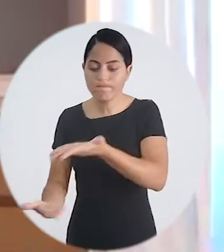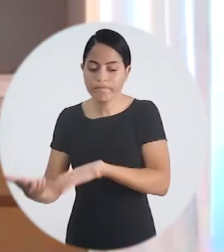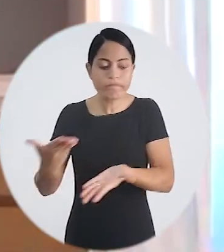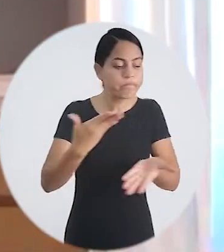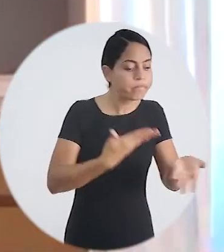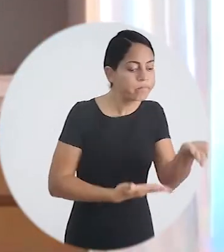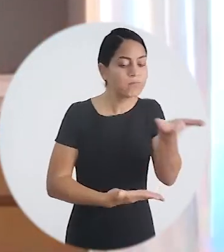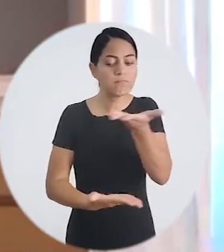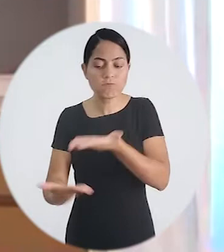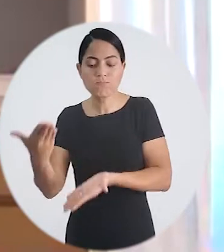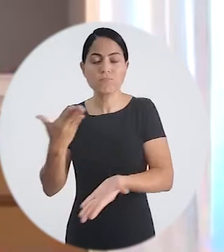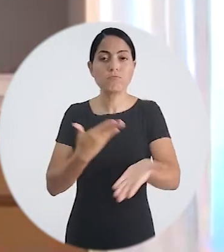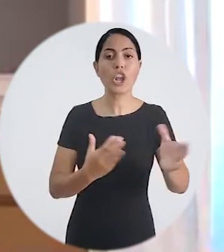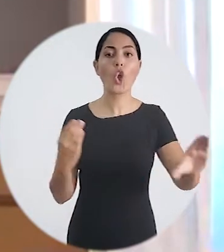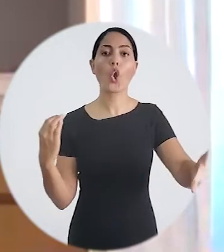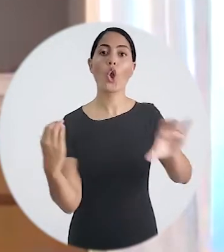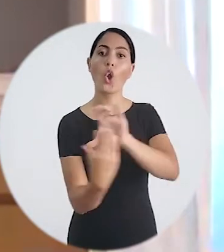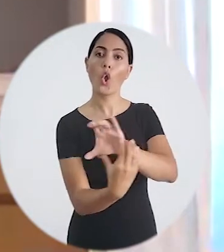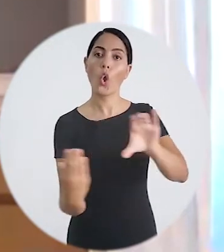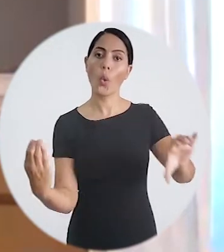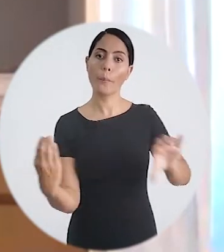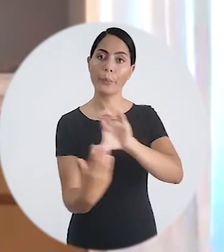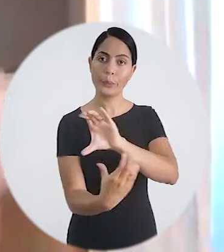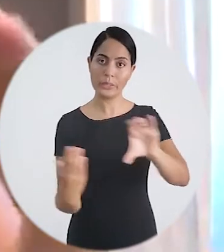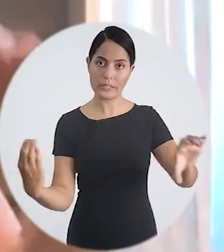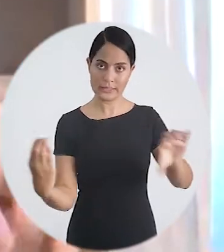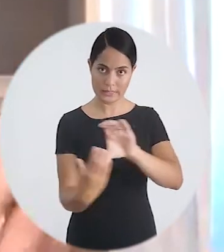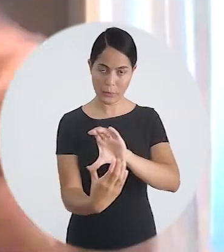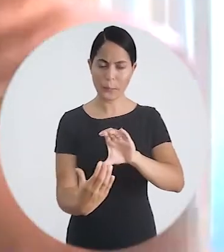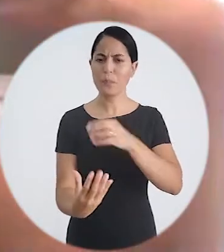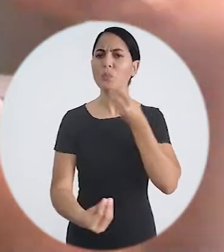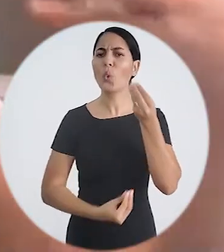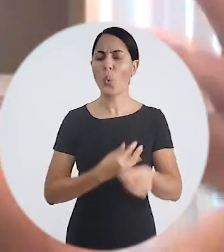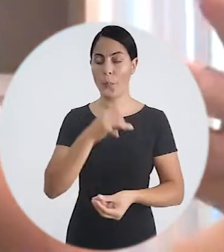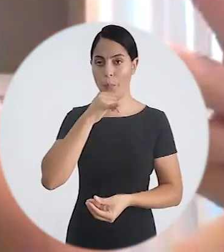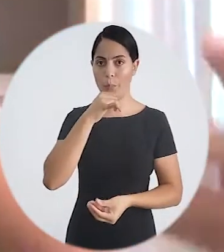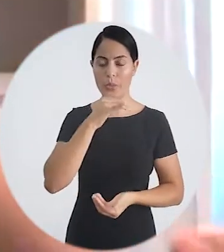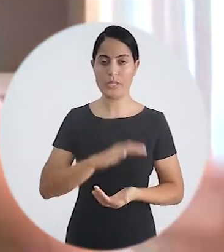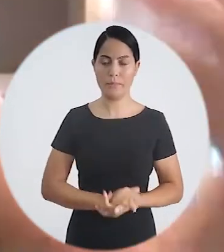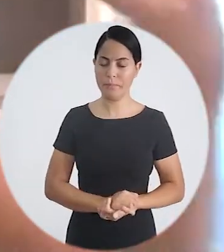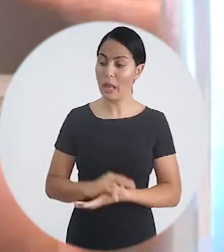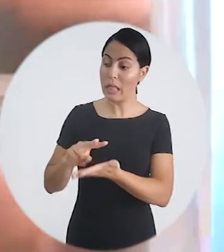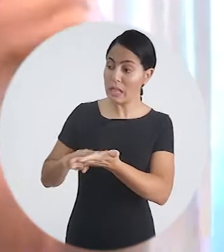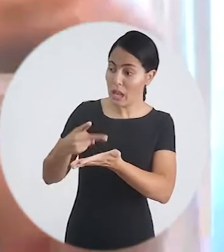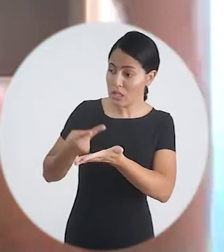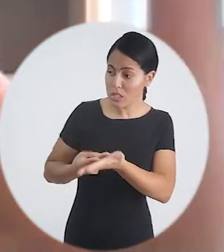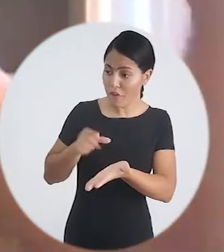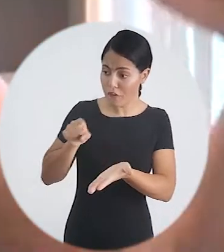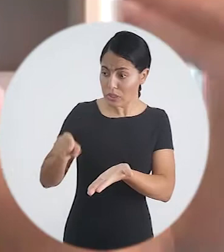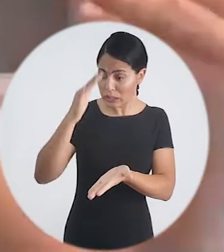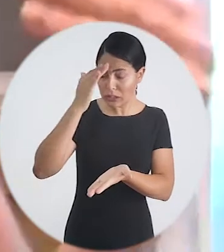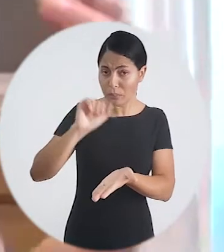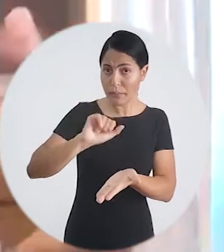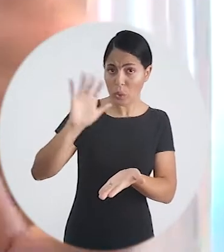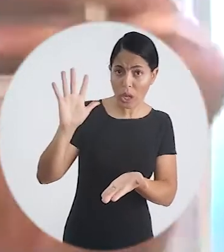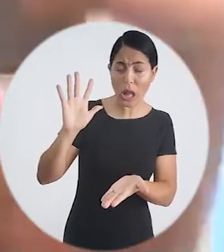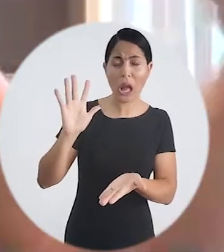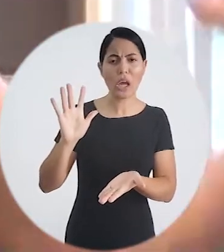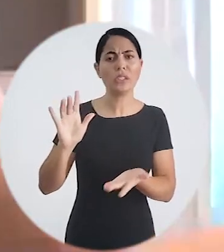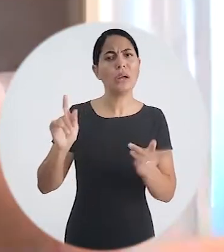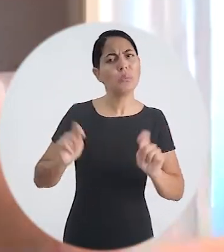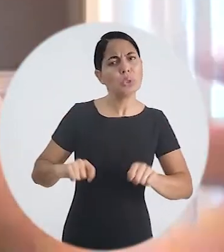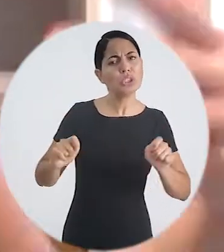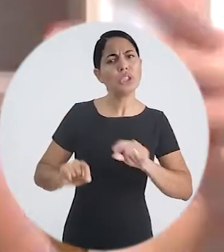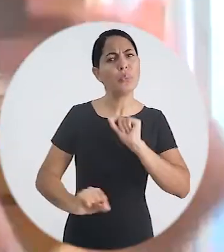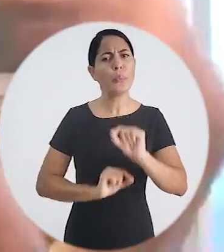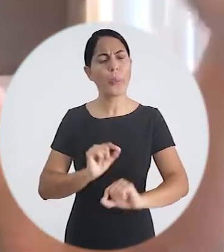digamos, ajudar a apurar a comunicação, seja no sentido de traduzir posições, que é isso, que essa